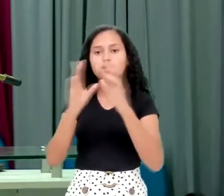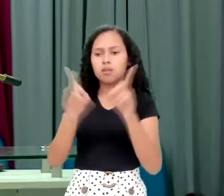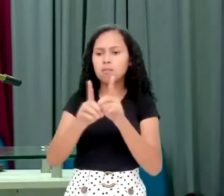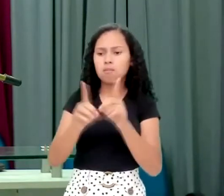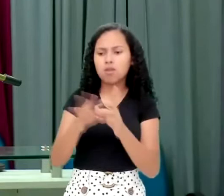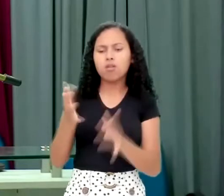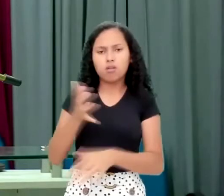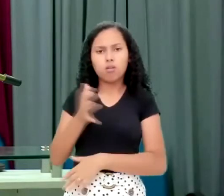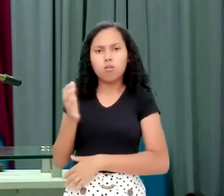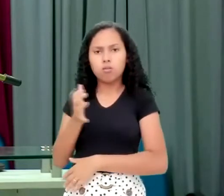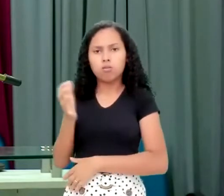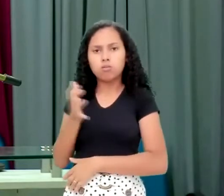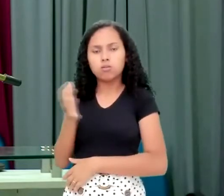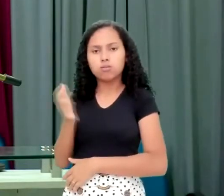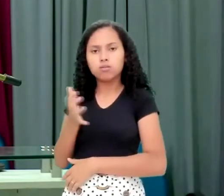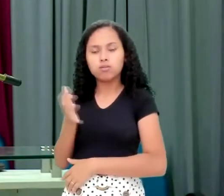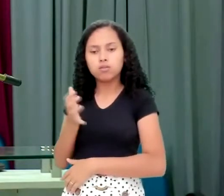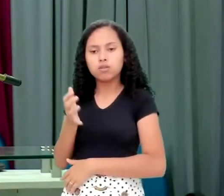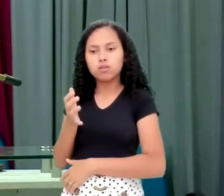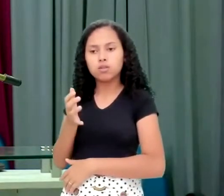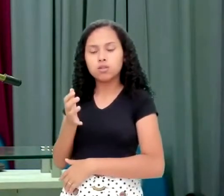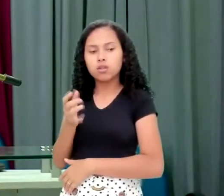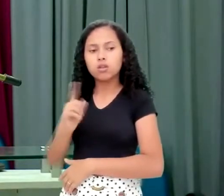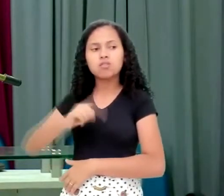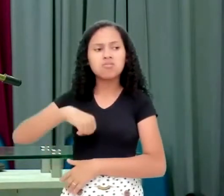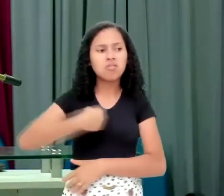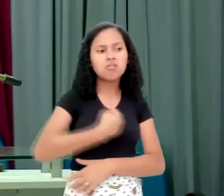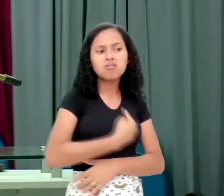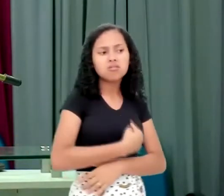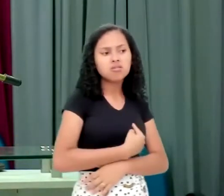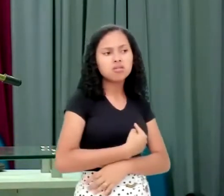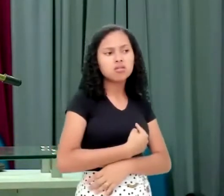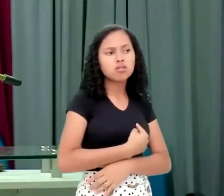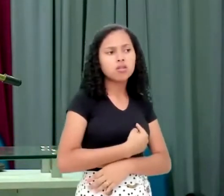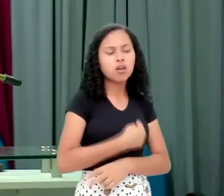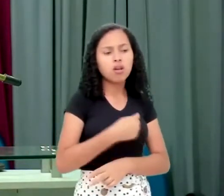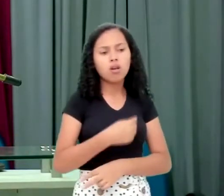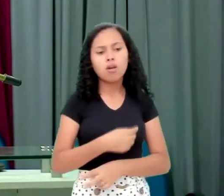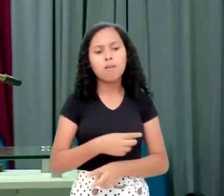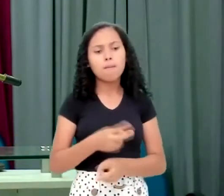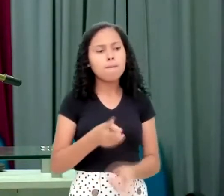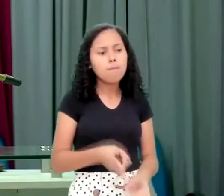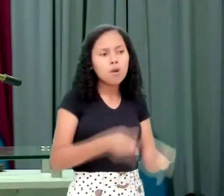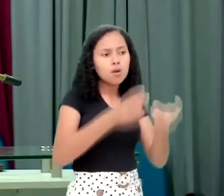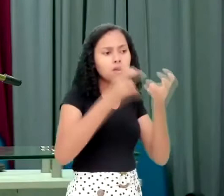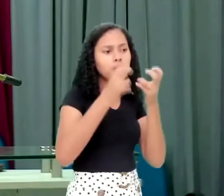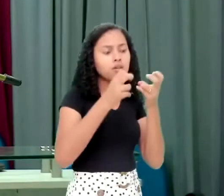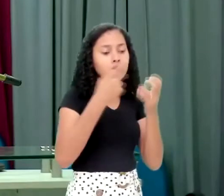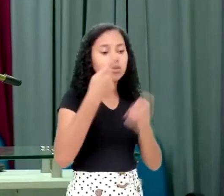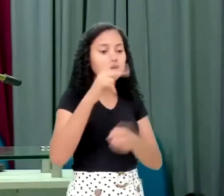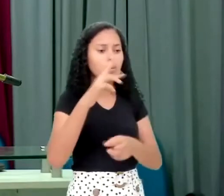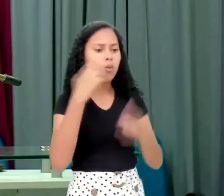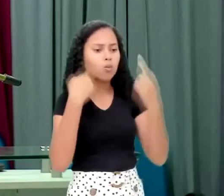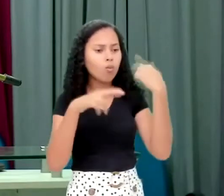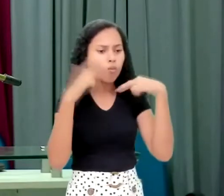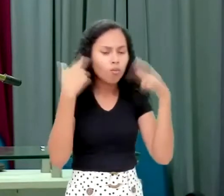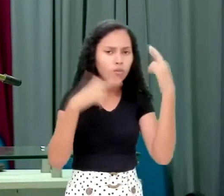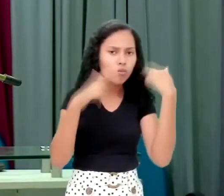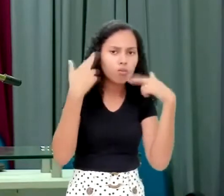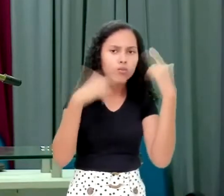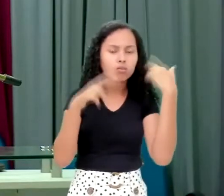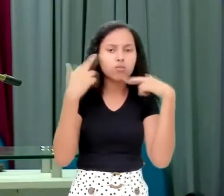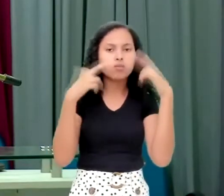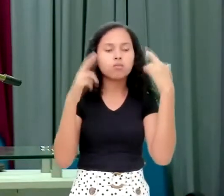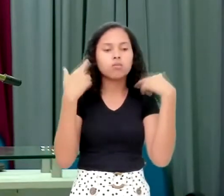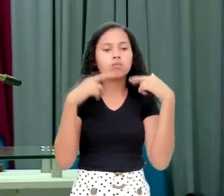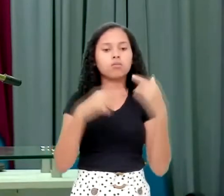bens. E ele disse: nós sempre observamos as tuas ovelhas e